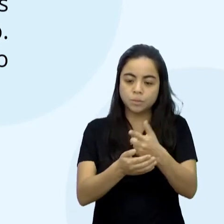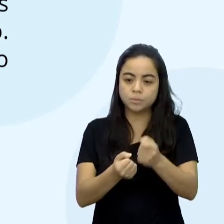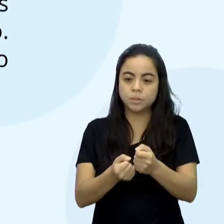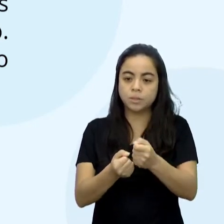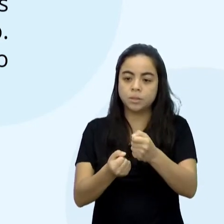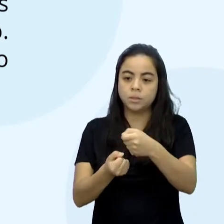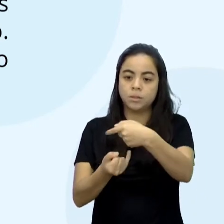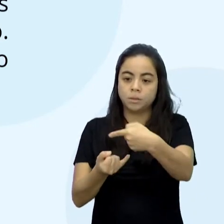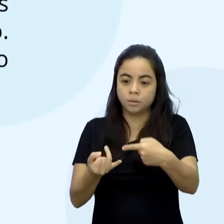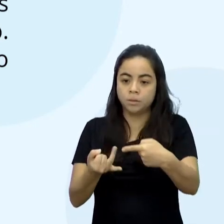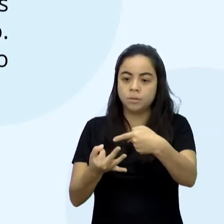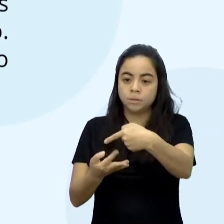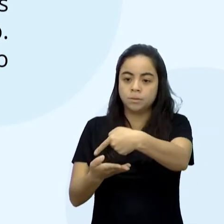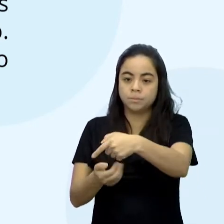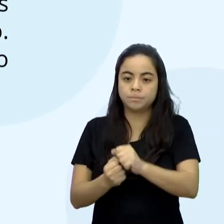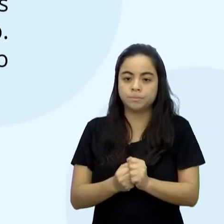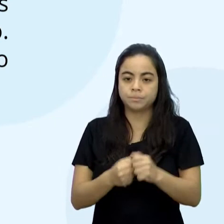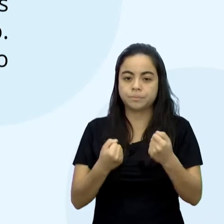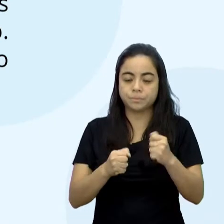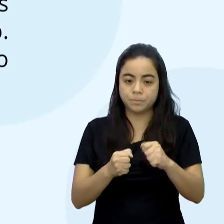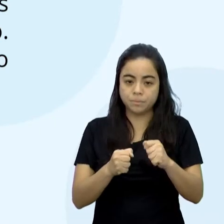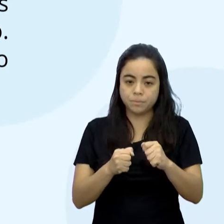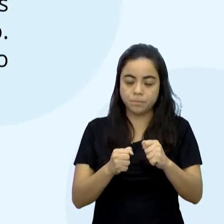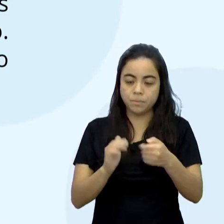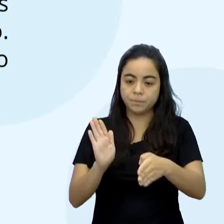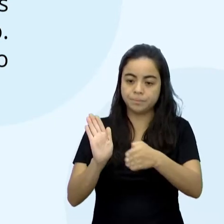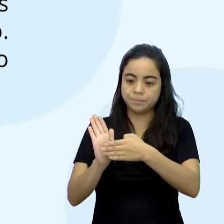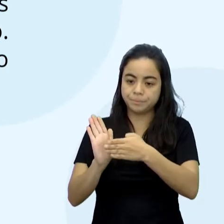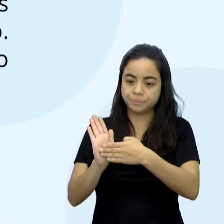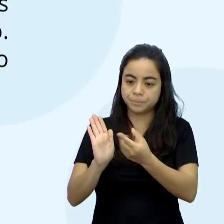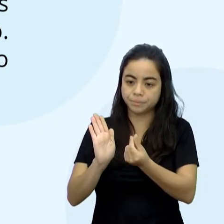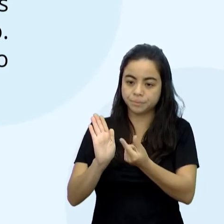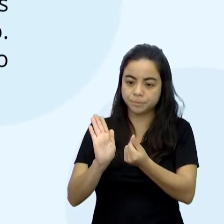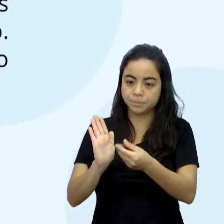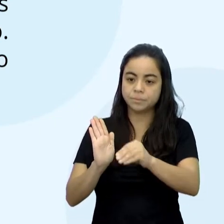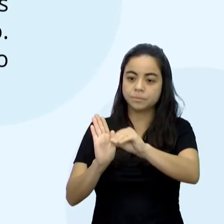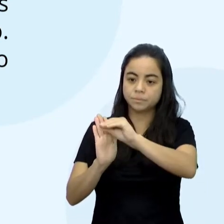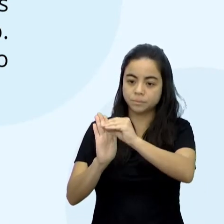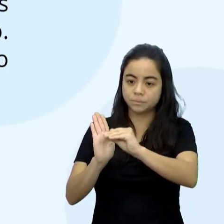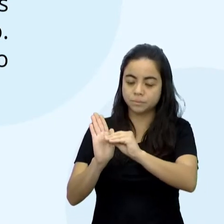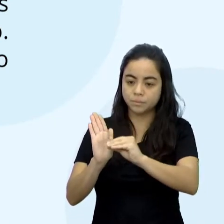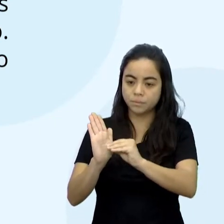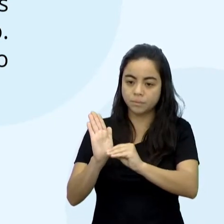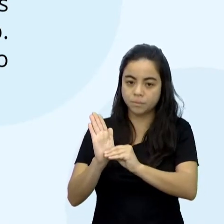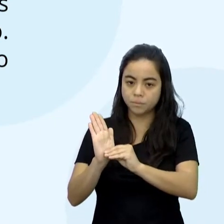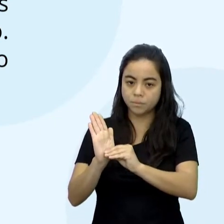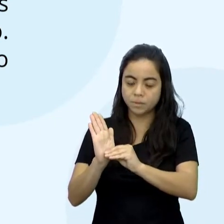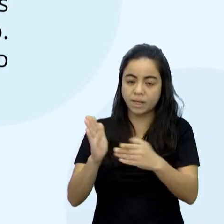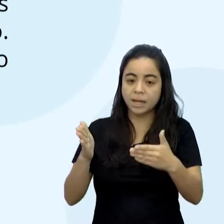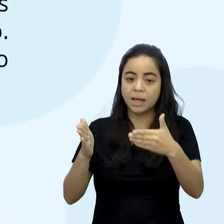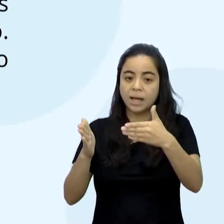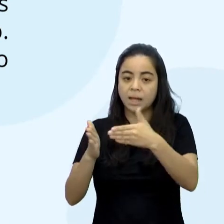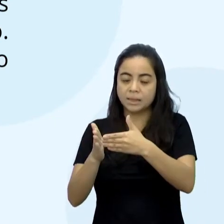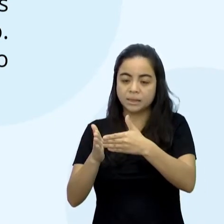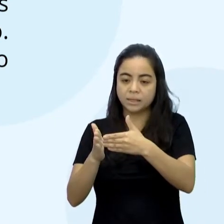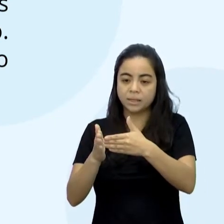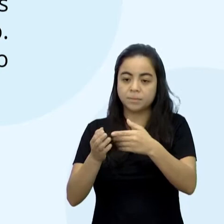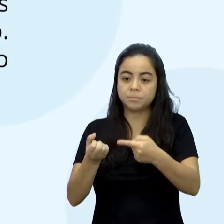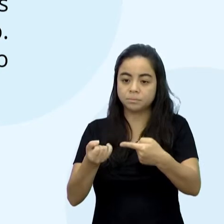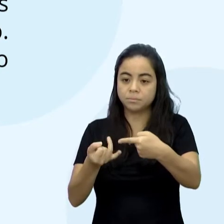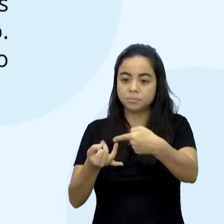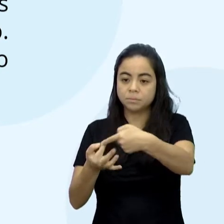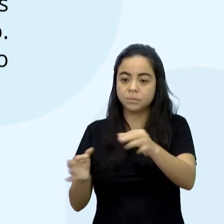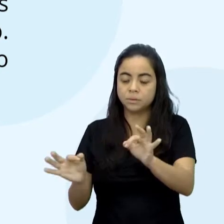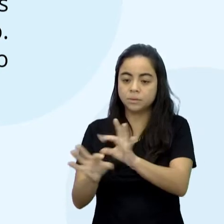falar, que devem entrar nas despesas fixas. Nas despesas fixas até o período contratado das parcelas. Então, se eu fiz em